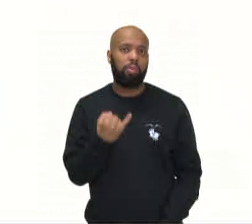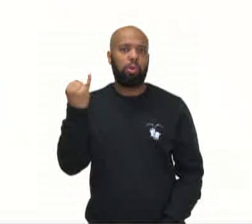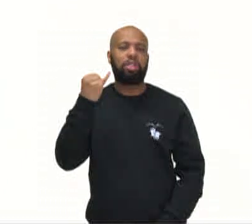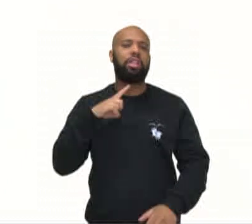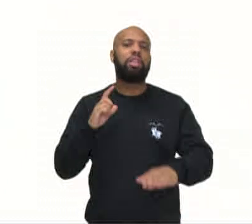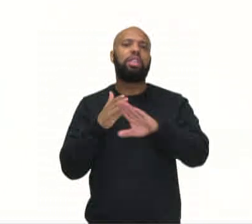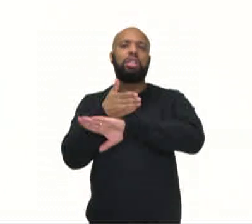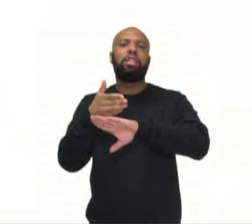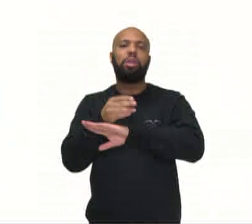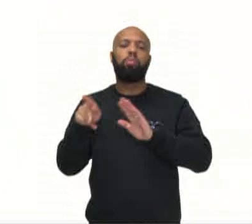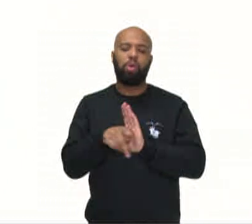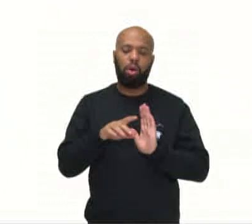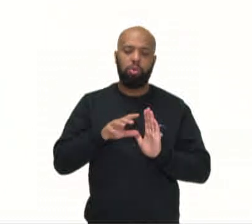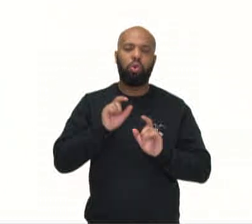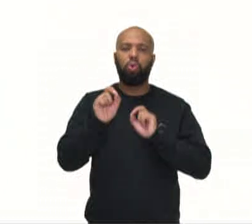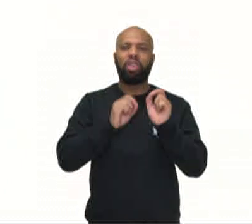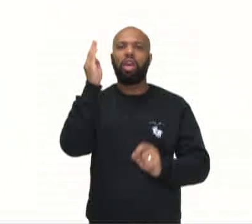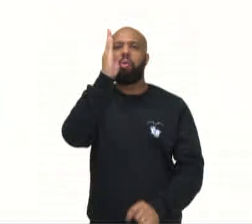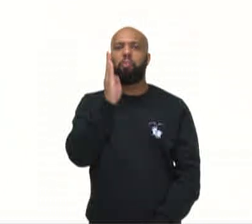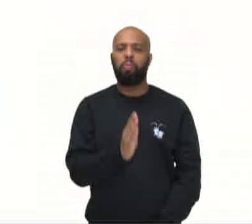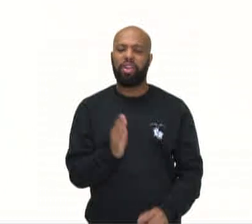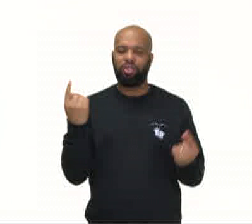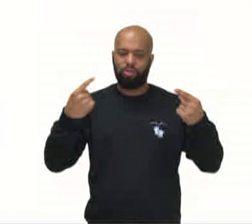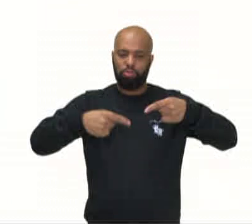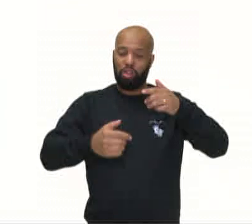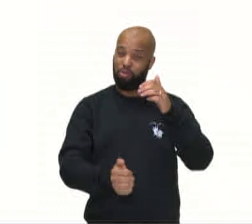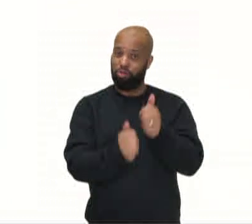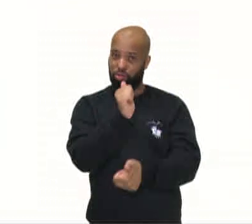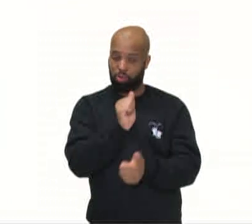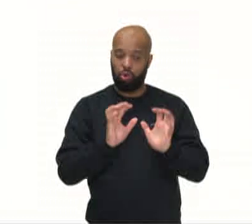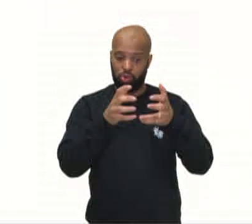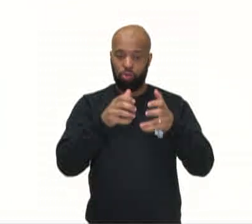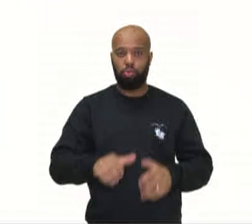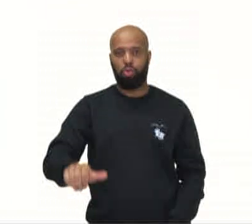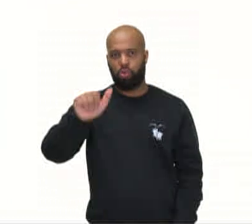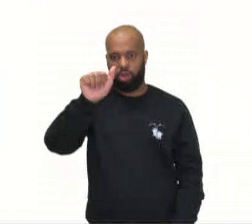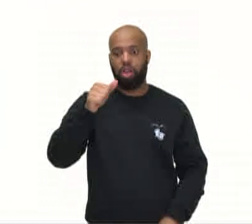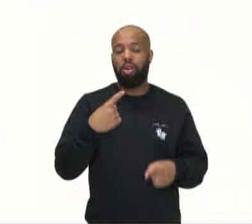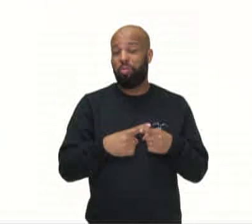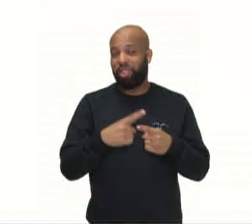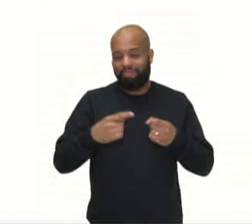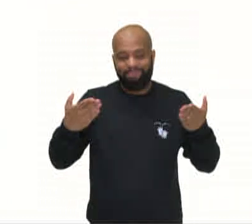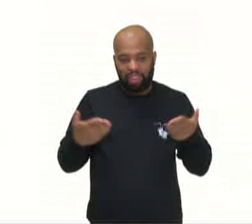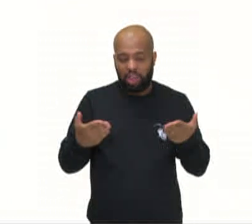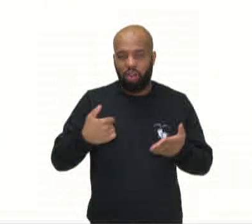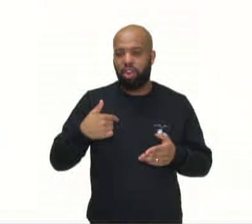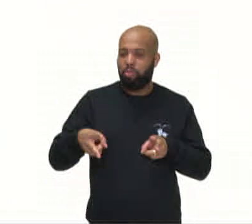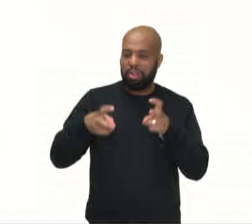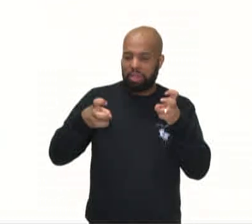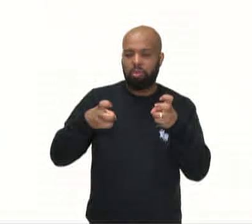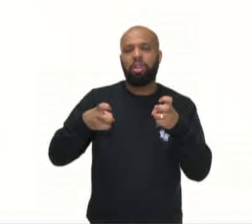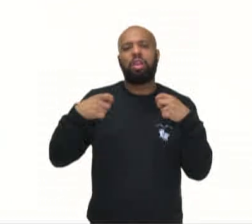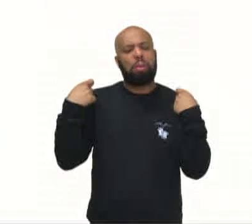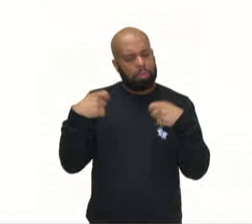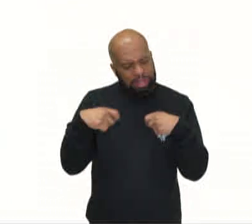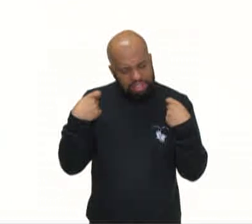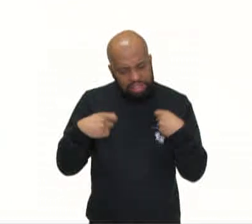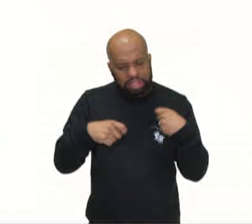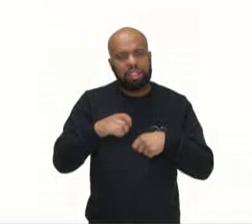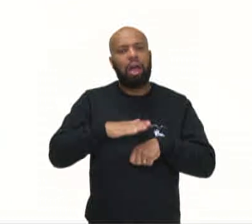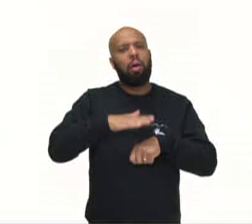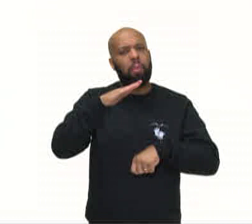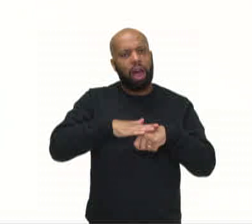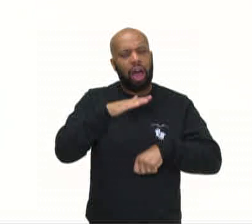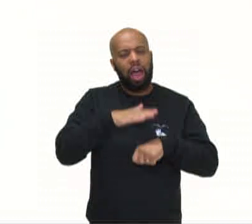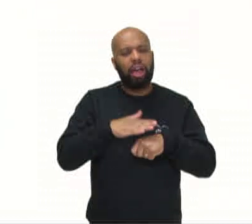cobertura do Campeonato Brasileiro da Série A, pois, ultimamente, vejo a necessidade de uma